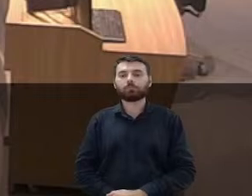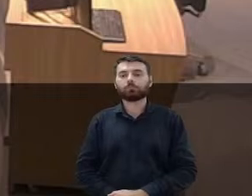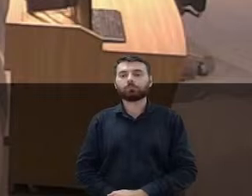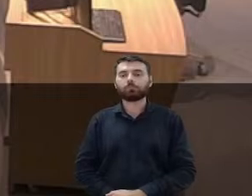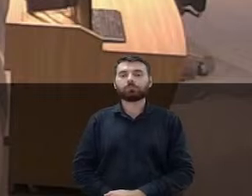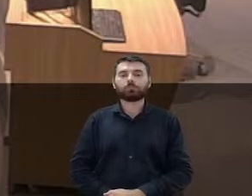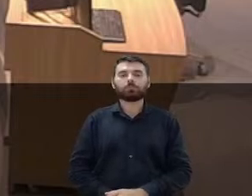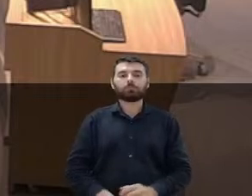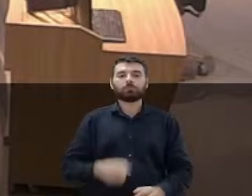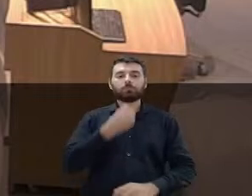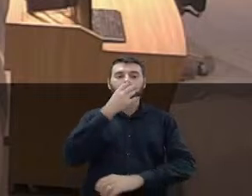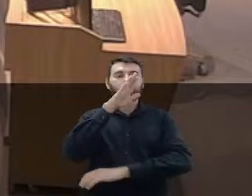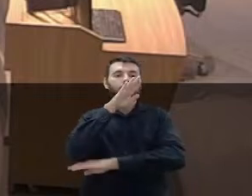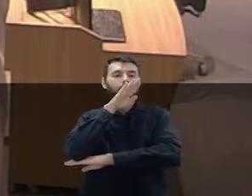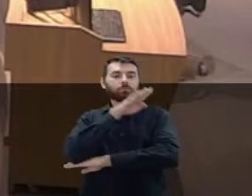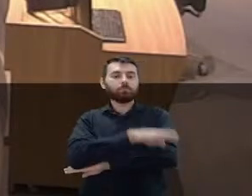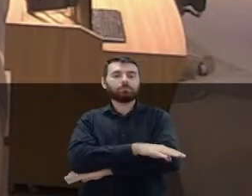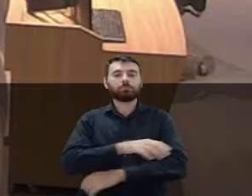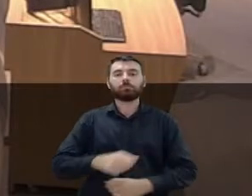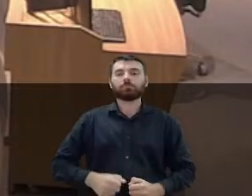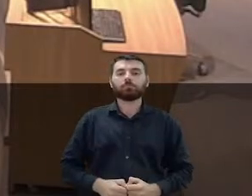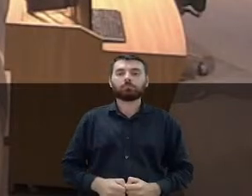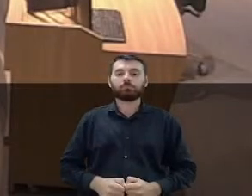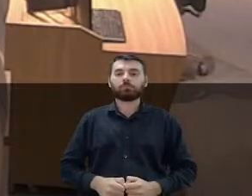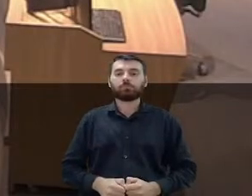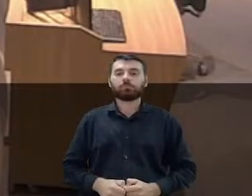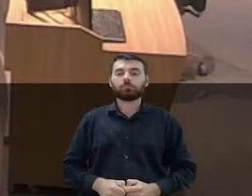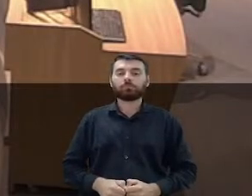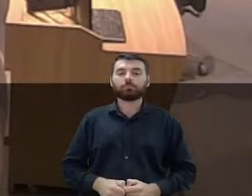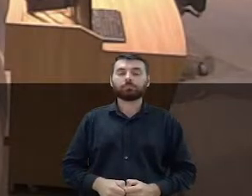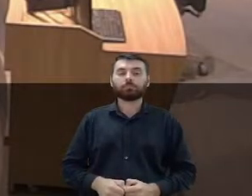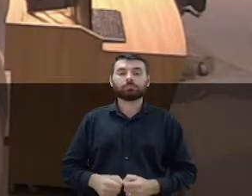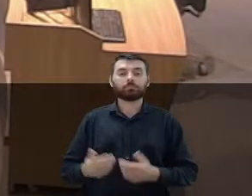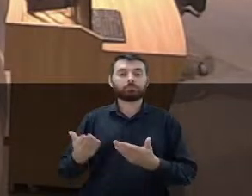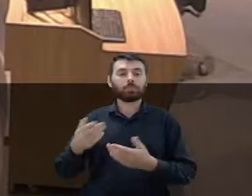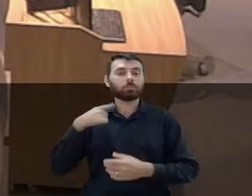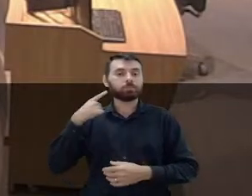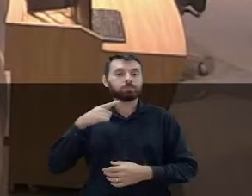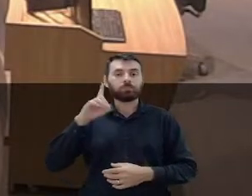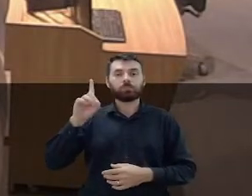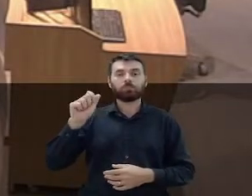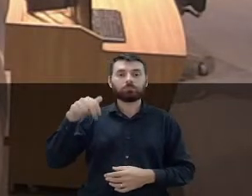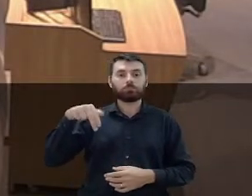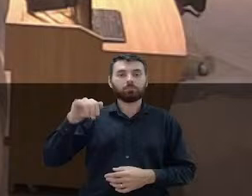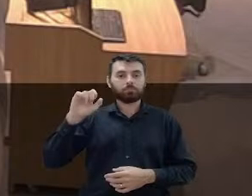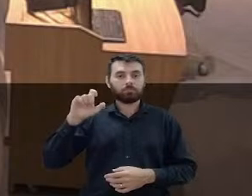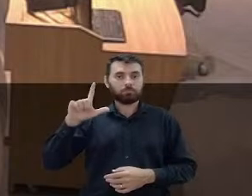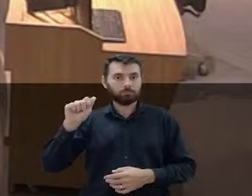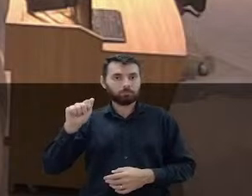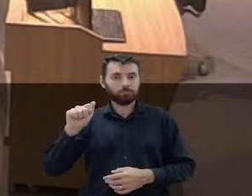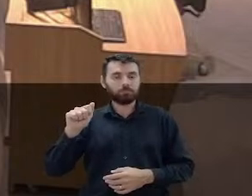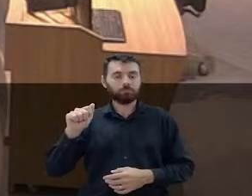Boa tarde, excelência. Boa tarde. Doutora Daniela, é um ROPS.